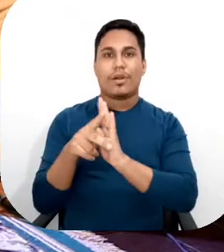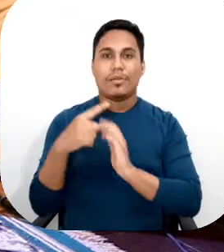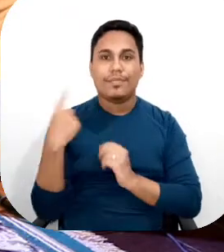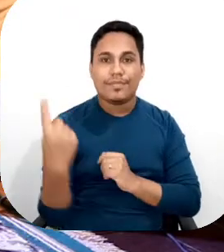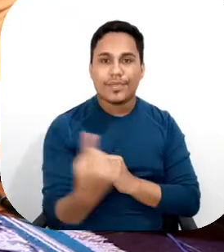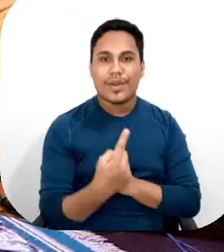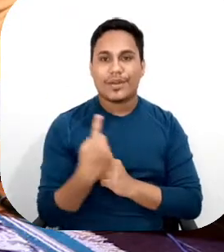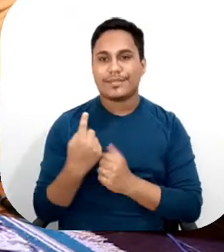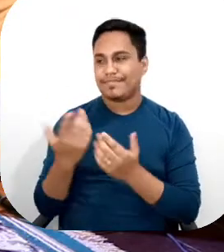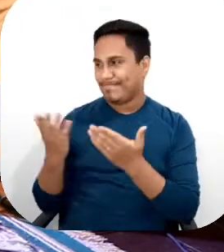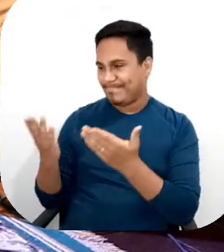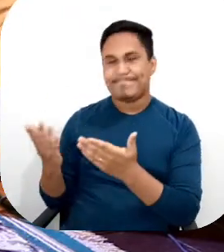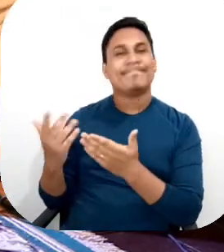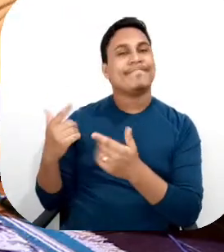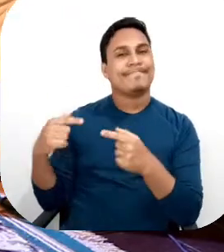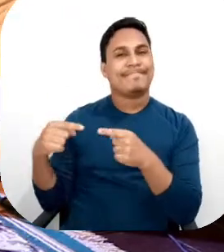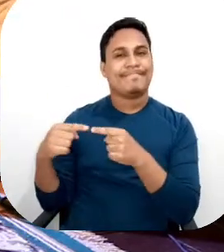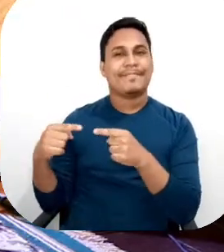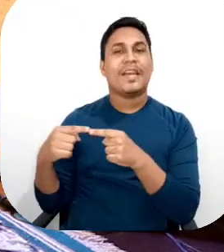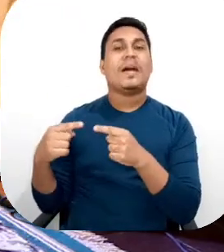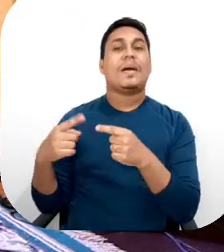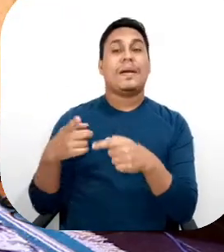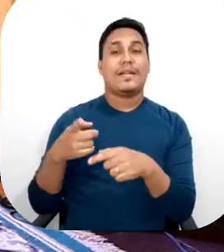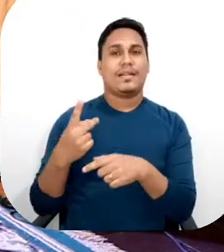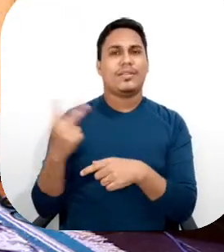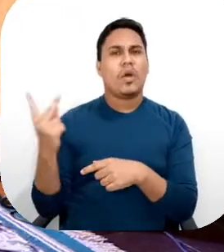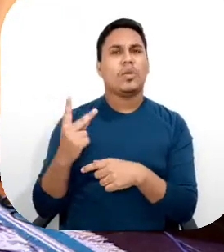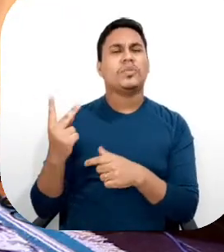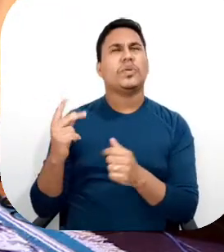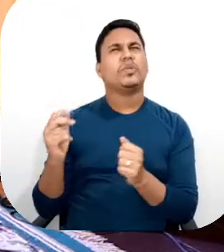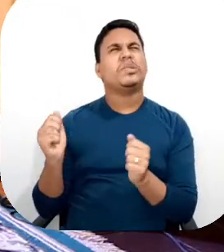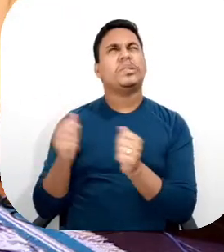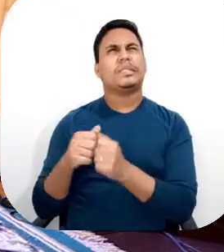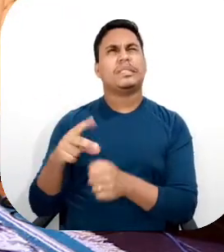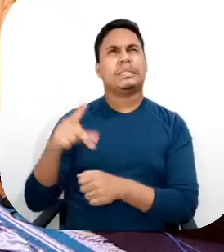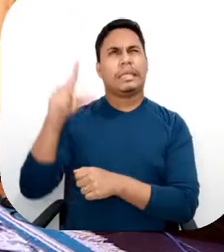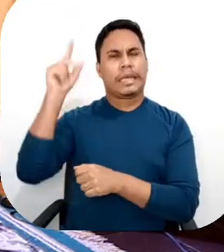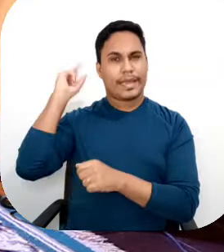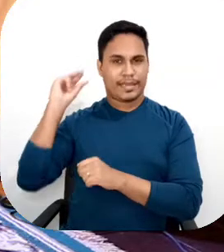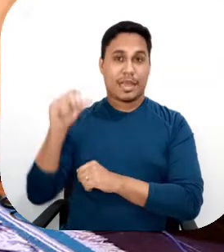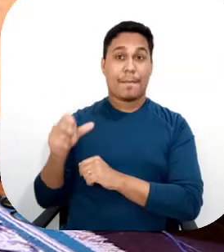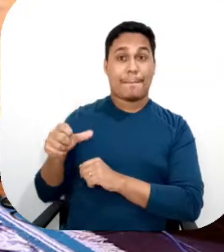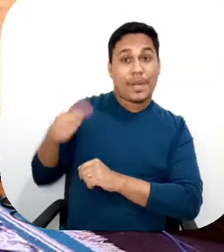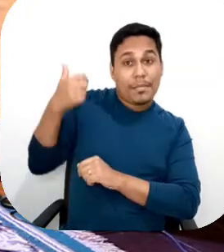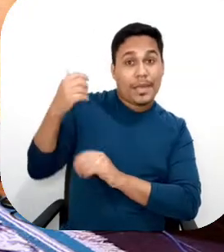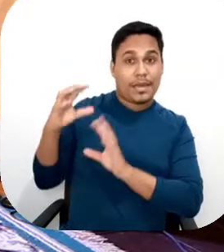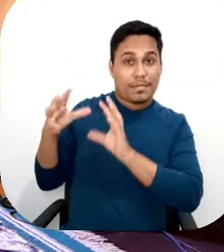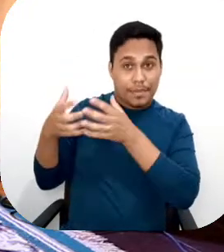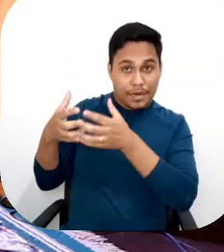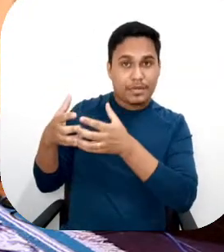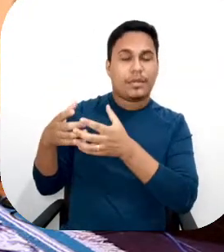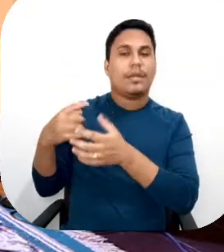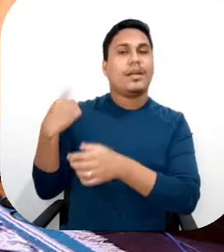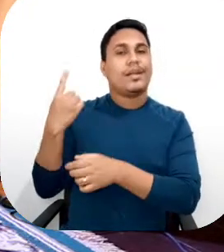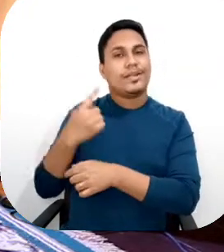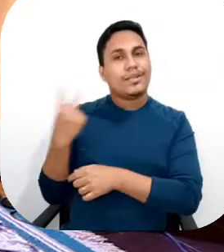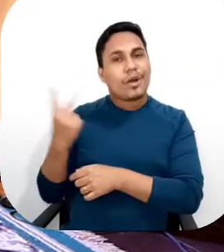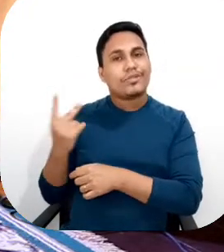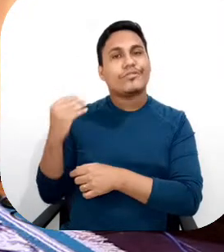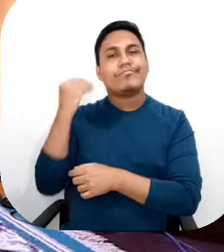está caladíssimo. Toco com o Glauber desde a minha primeira banda, né? E aí a gente vem experimentando